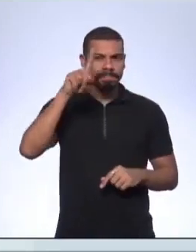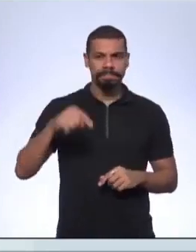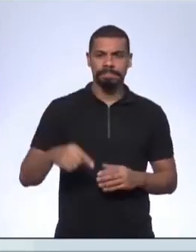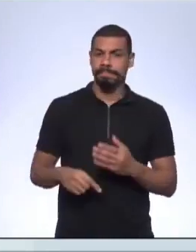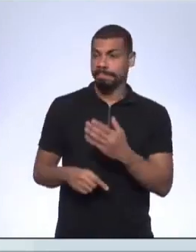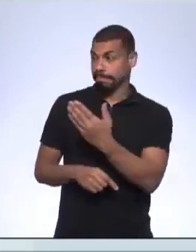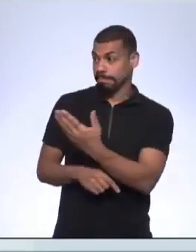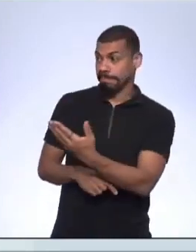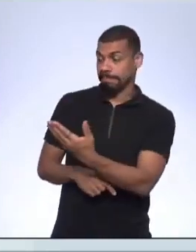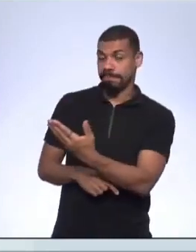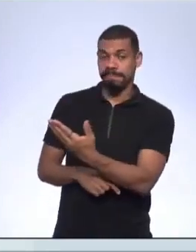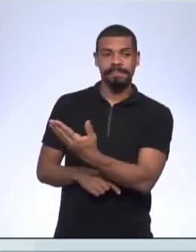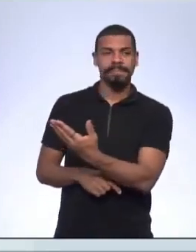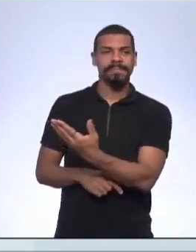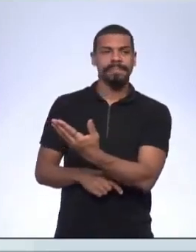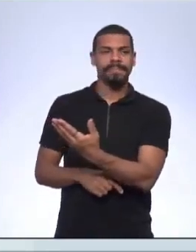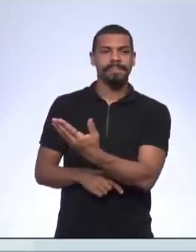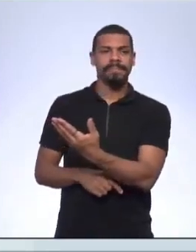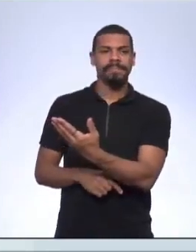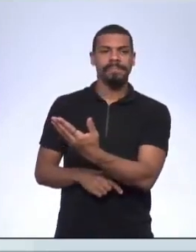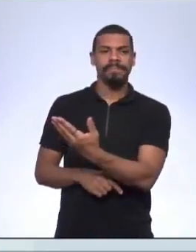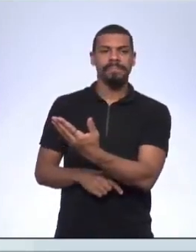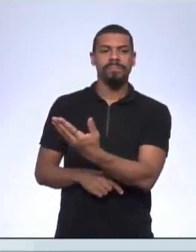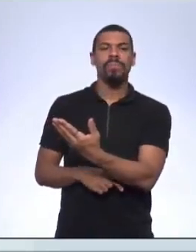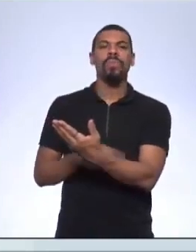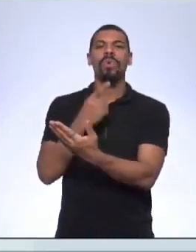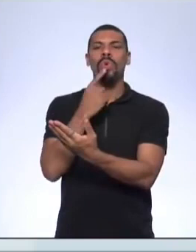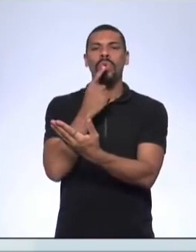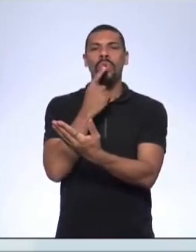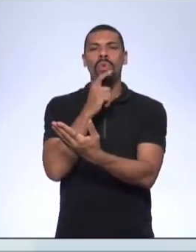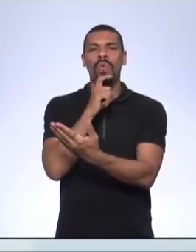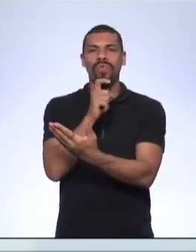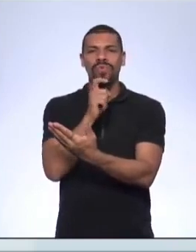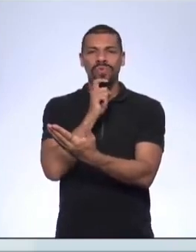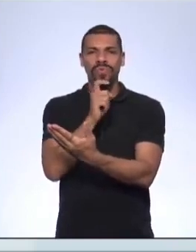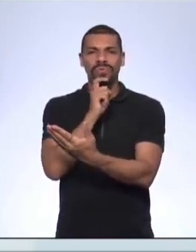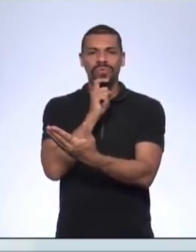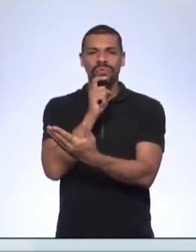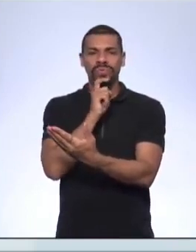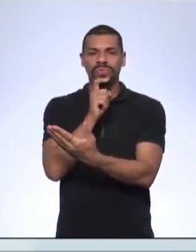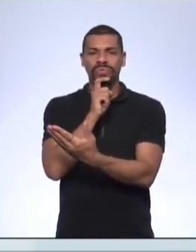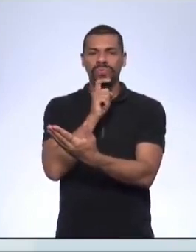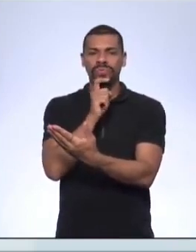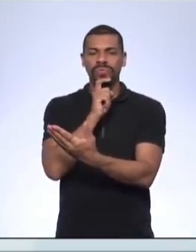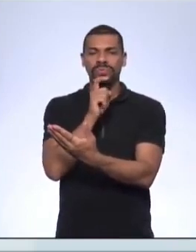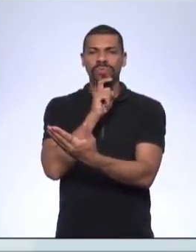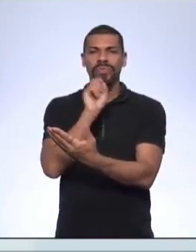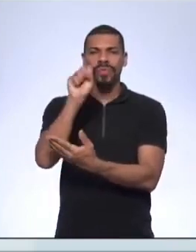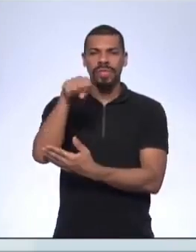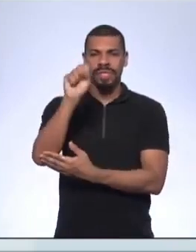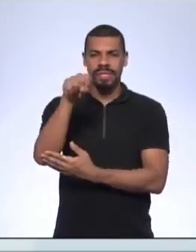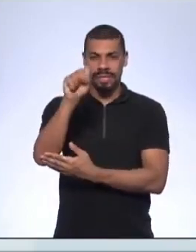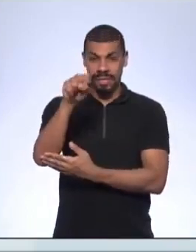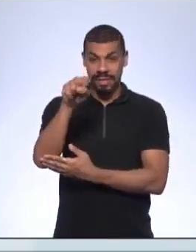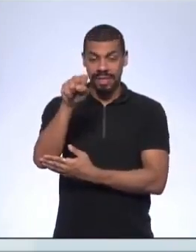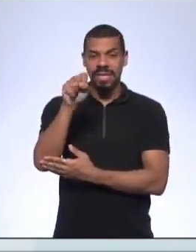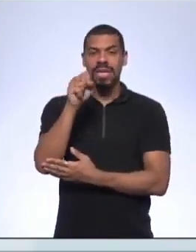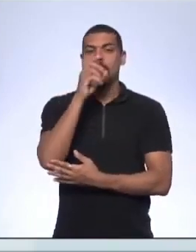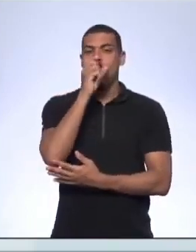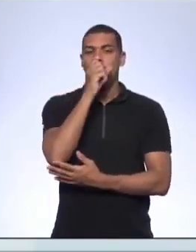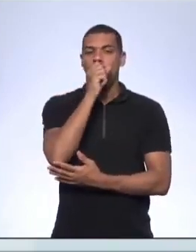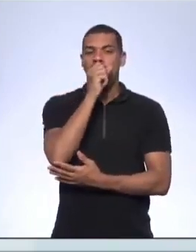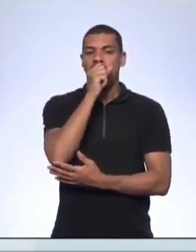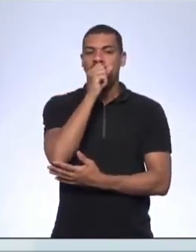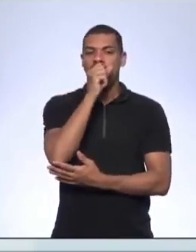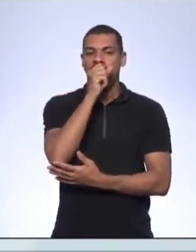não, né, são duas respostas. O sim está com essa corzinha um pouco mais verdinha e tal, e o